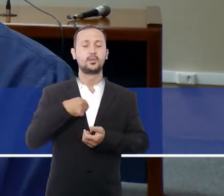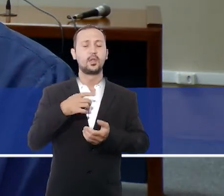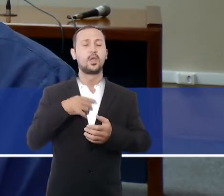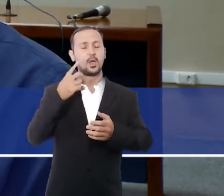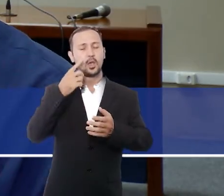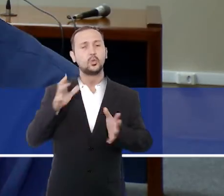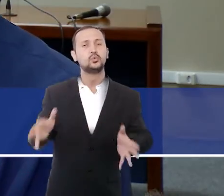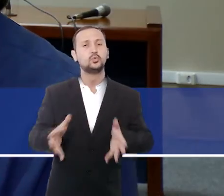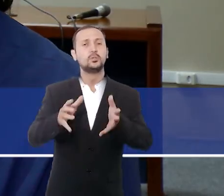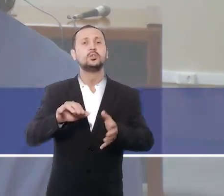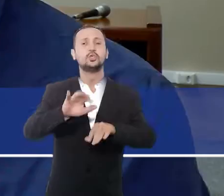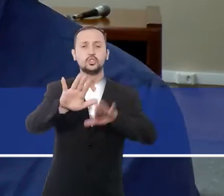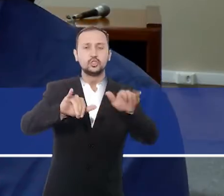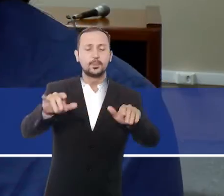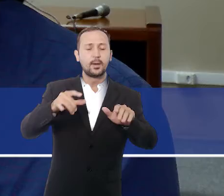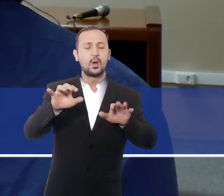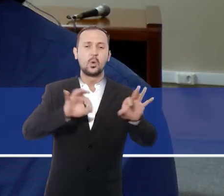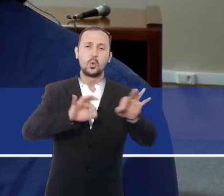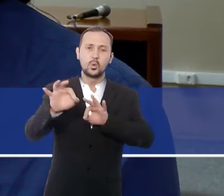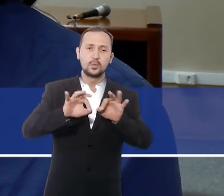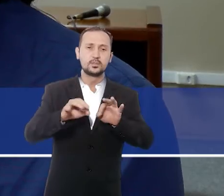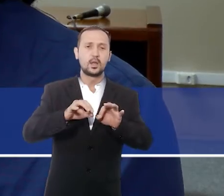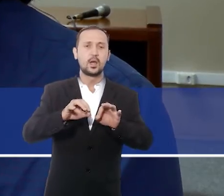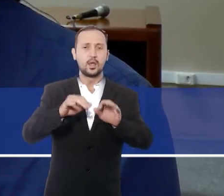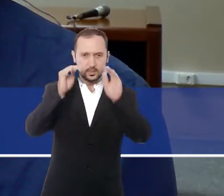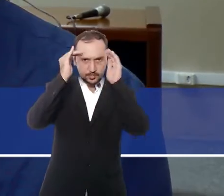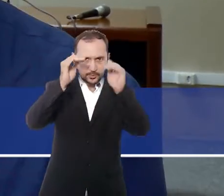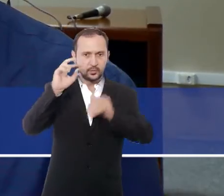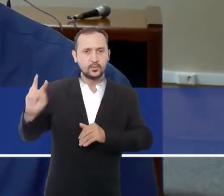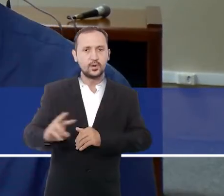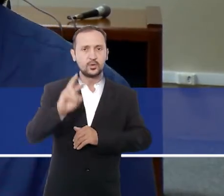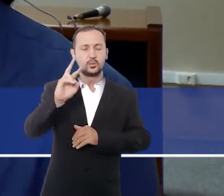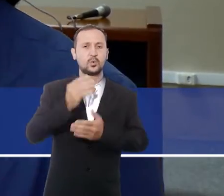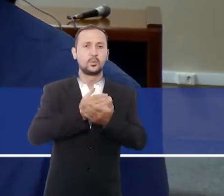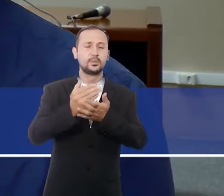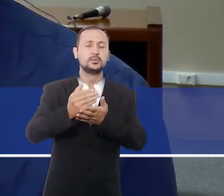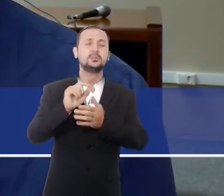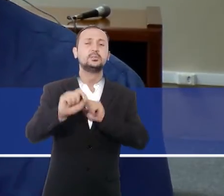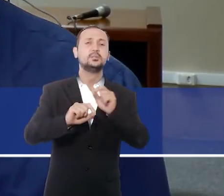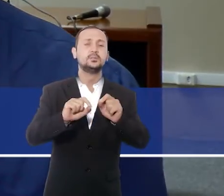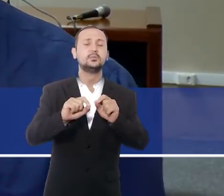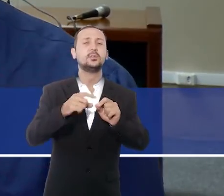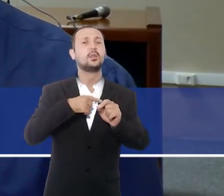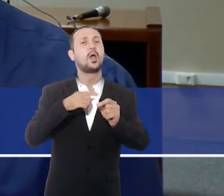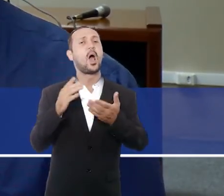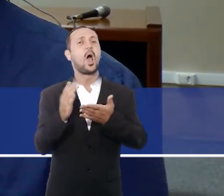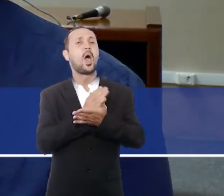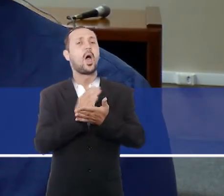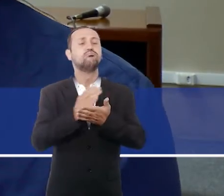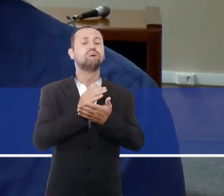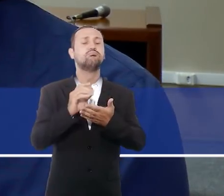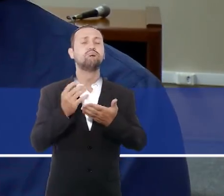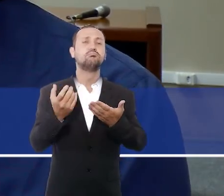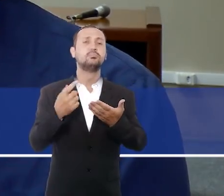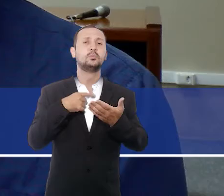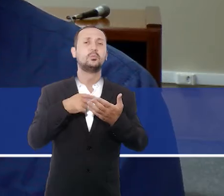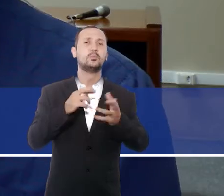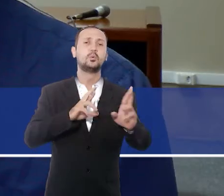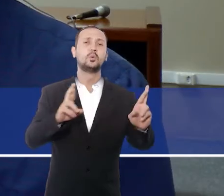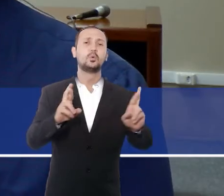Eu acho que é o início de uma caminhada boa. Trazer essa dinâmica de junção de valores. A partir dali, a gente começa a ter algumas